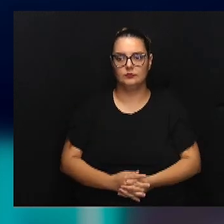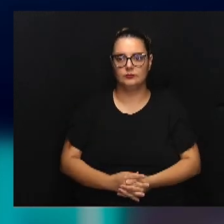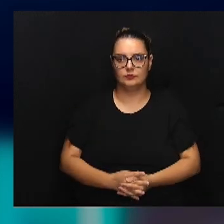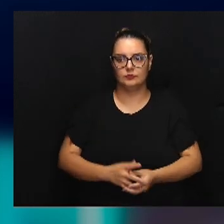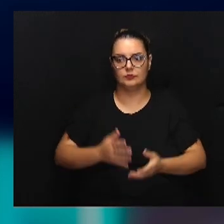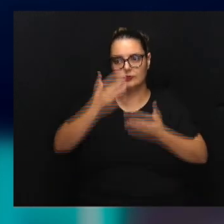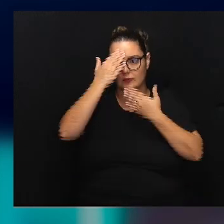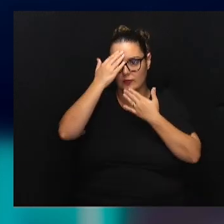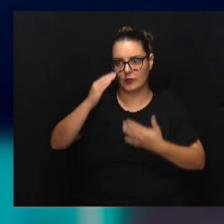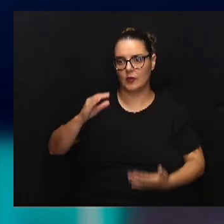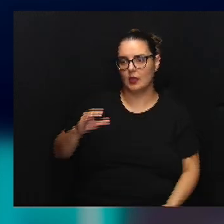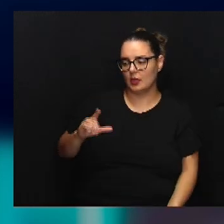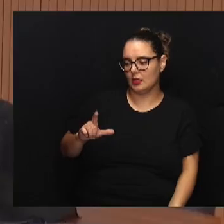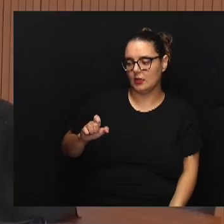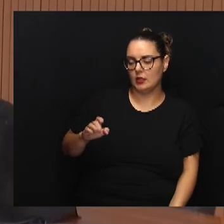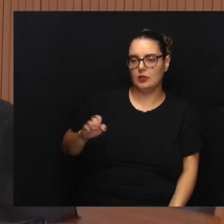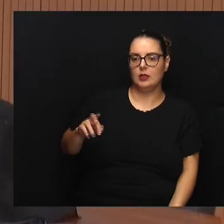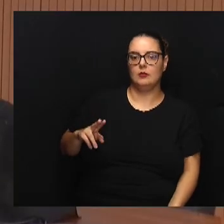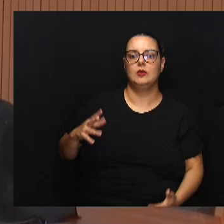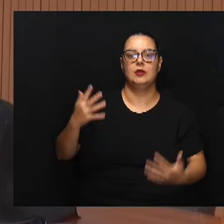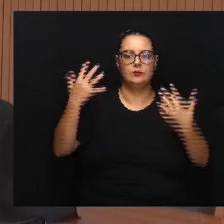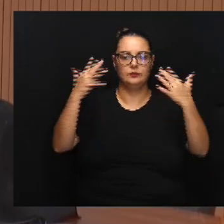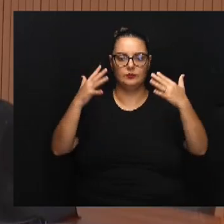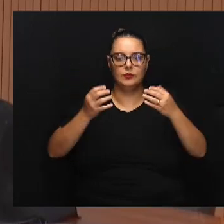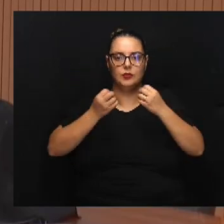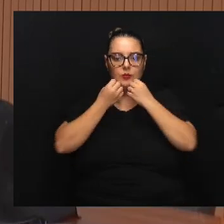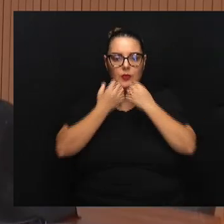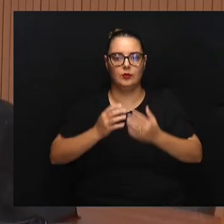Obrigada, Kleber. Muito bom.